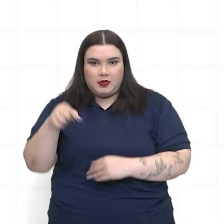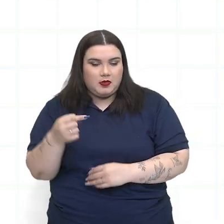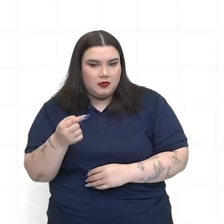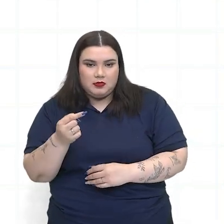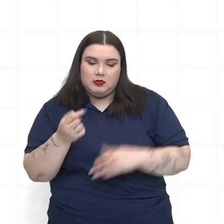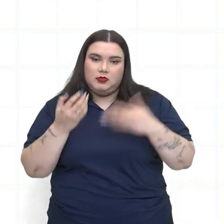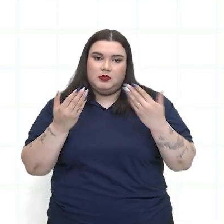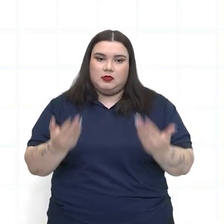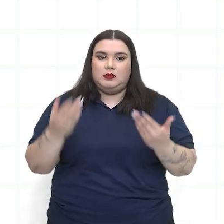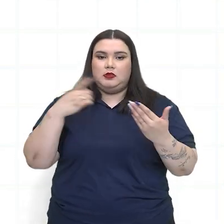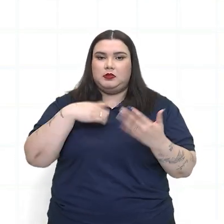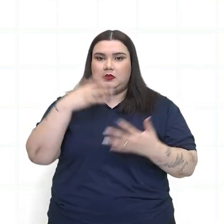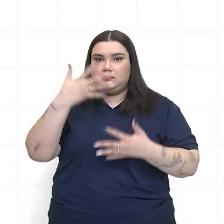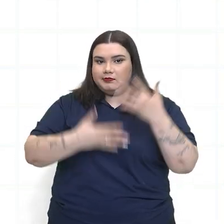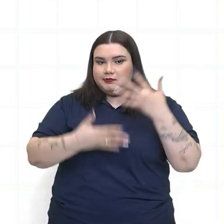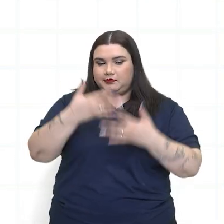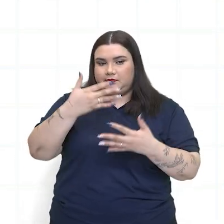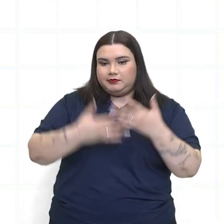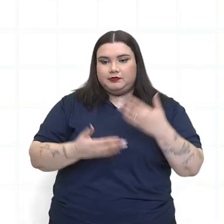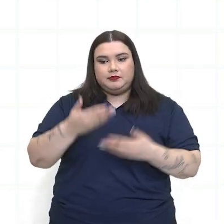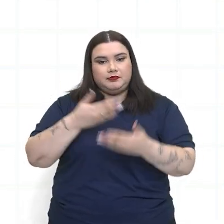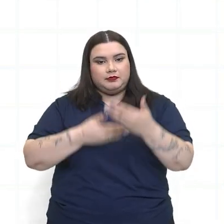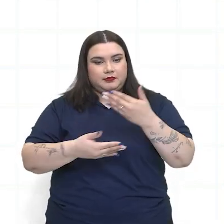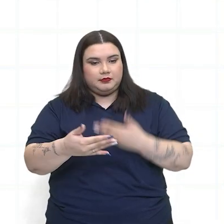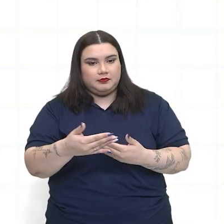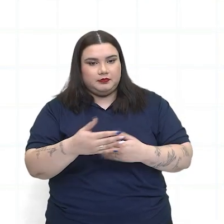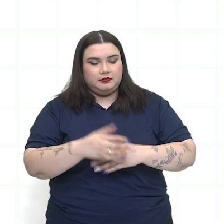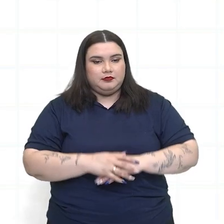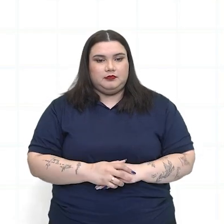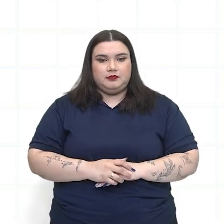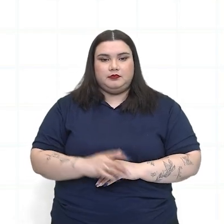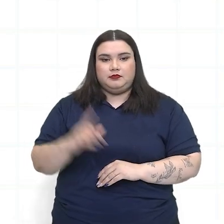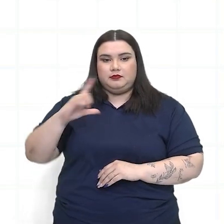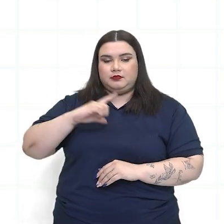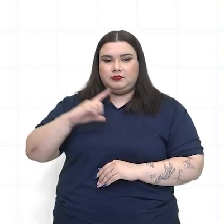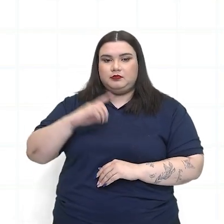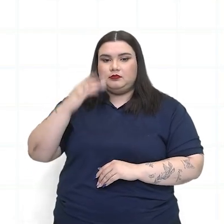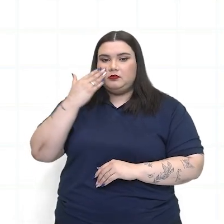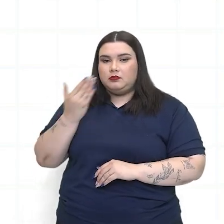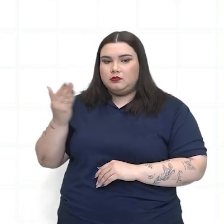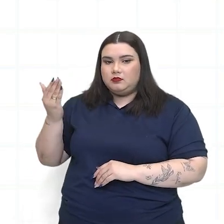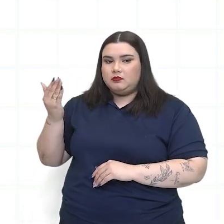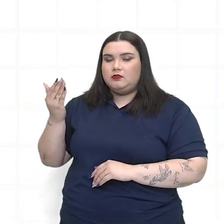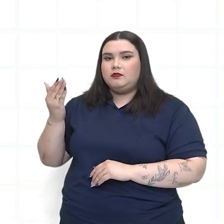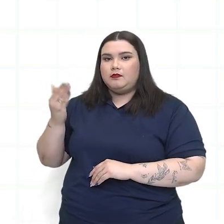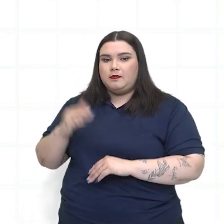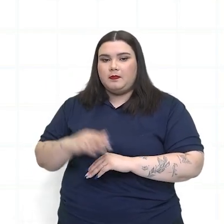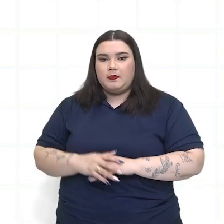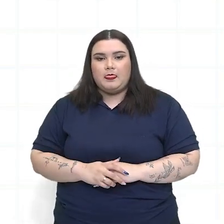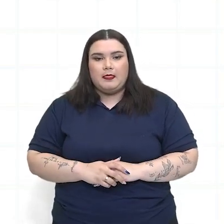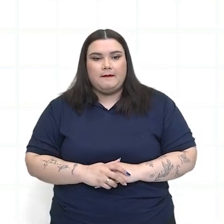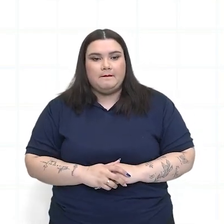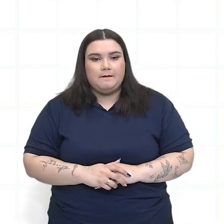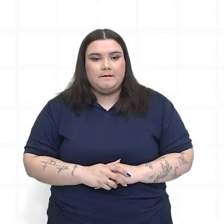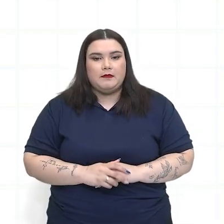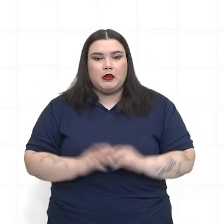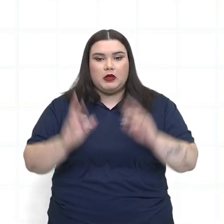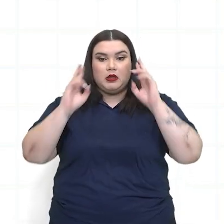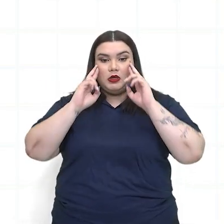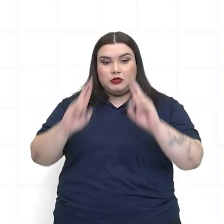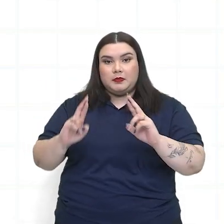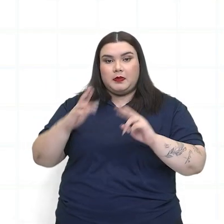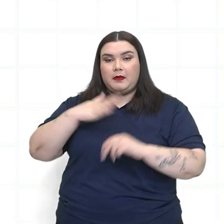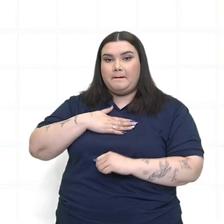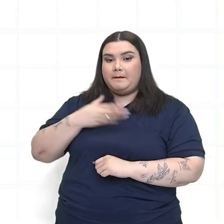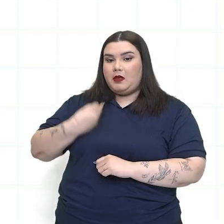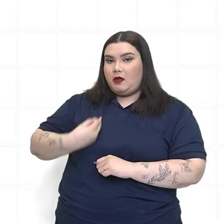vírgula, fica complicado. Seguindo, nós temos 2 outros exemplos. Respeite a minha vida. Olha